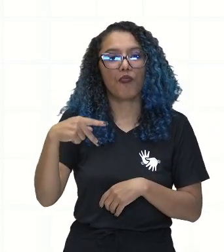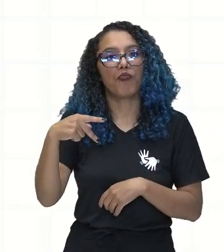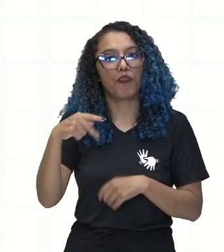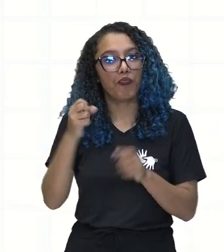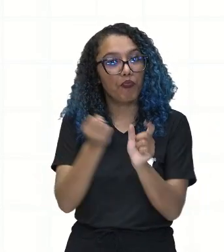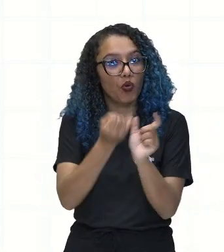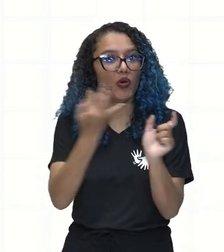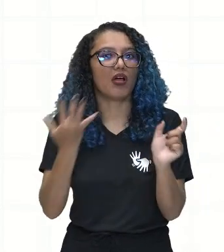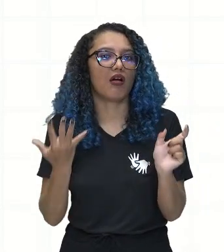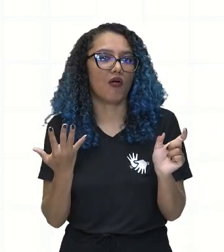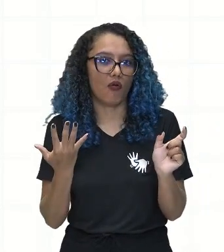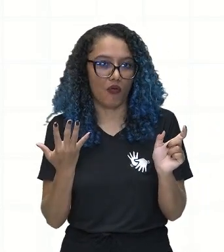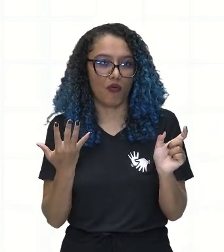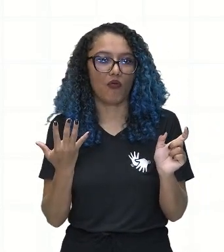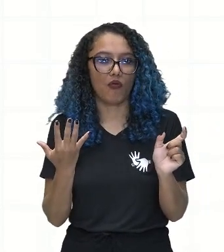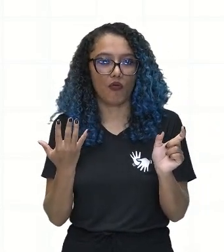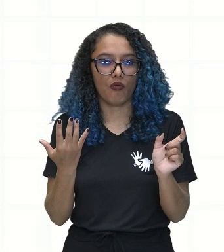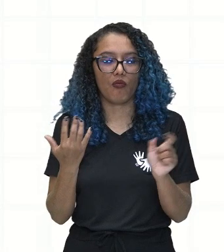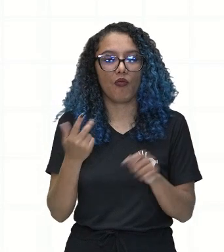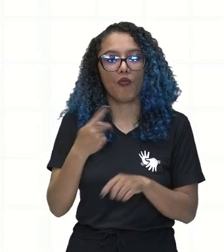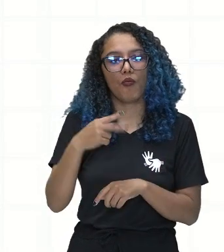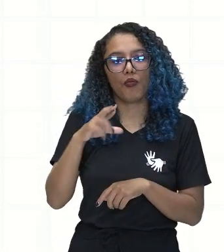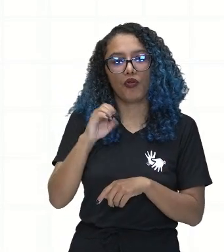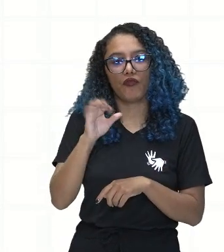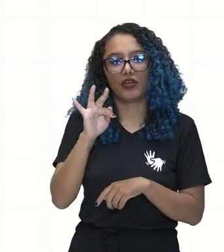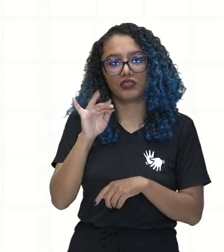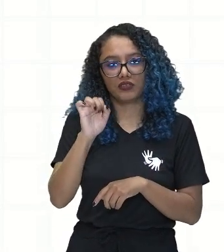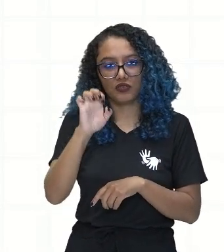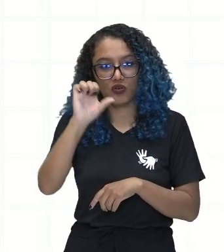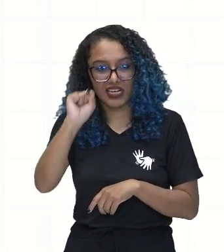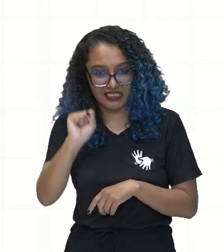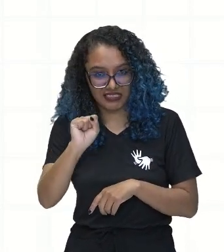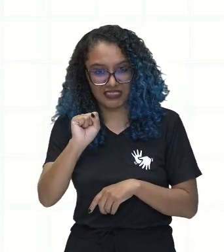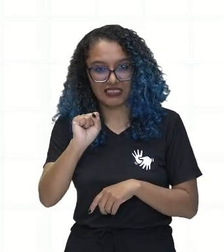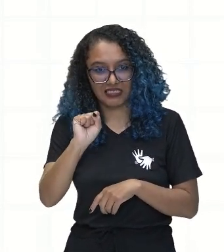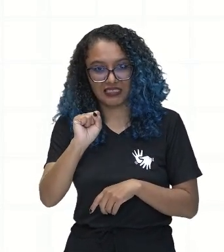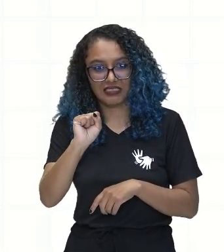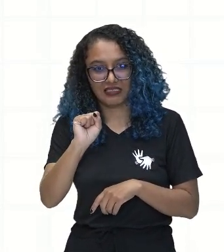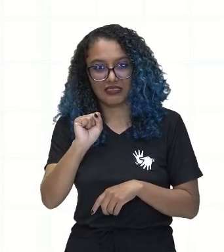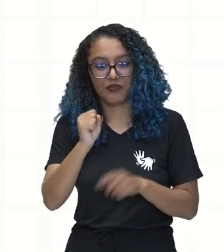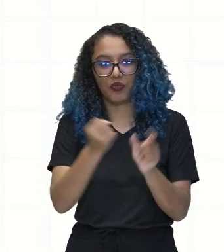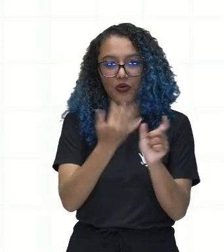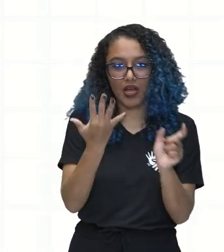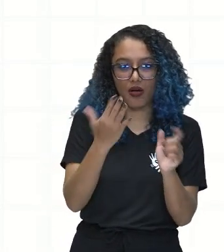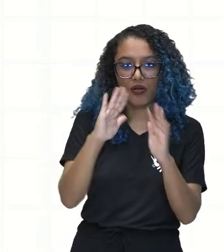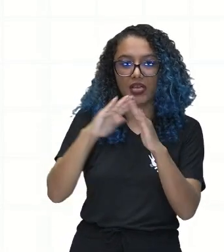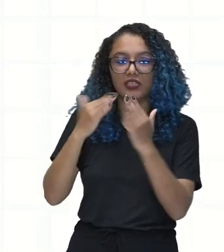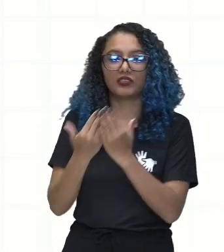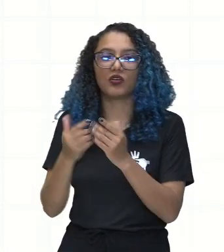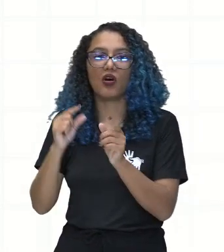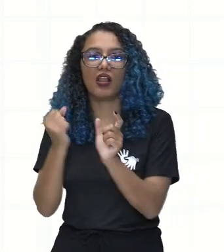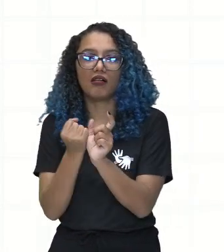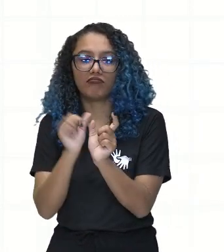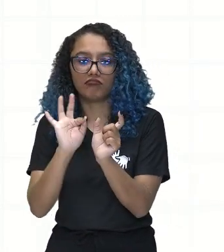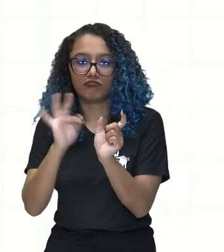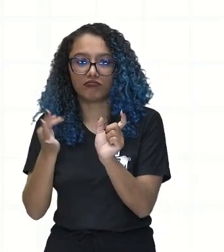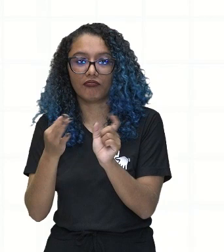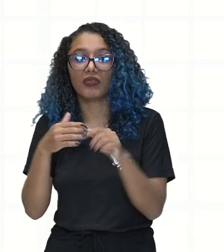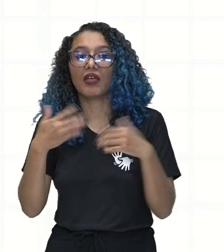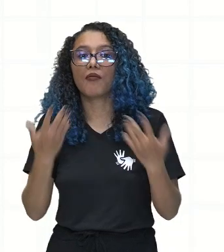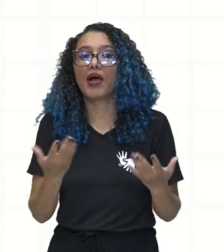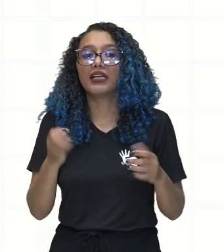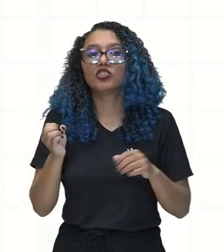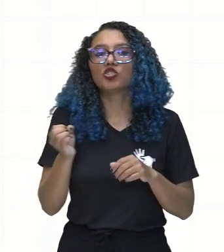plural, e temos o substantivo escola, no singular. Ele vai concordar com o mais próximo. Novos